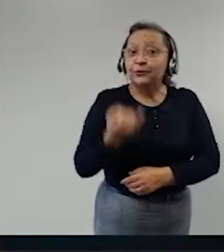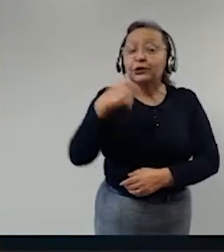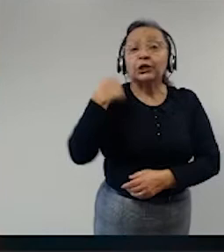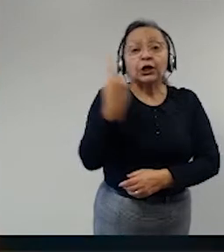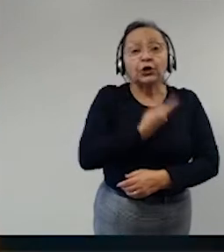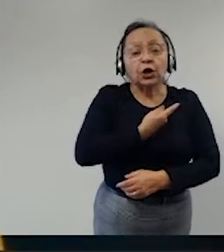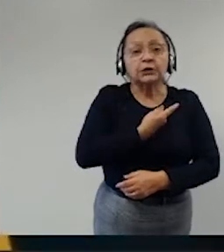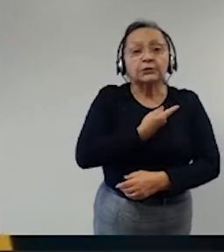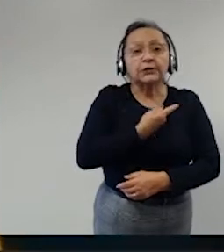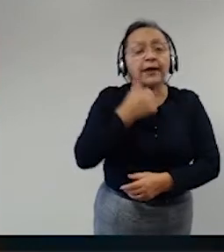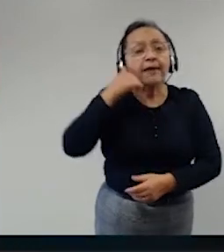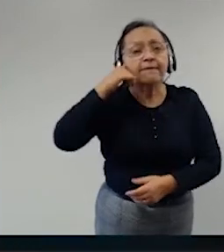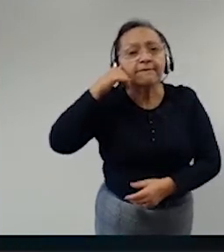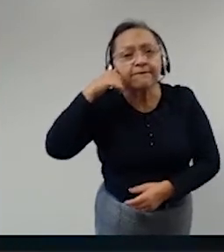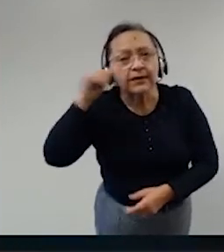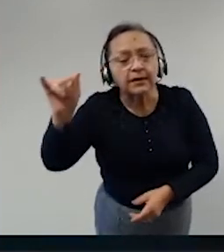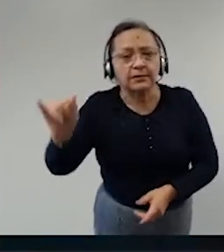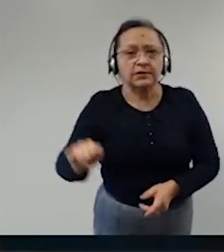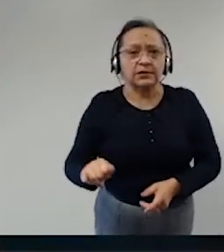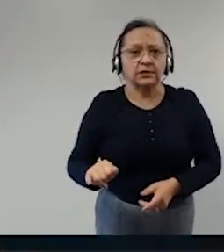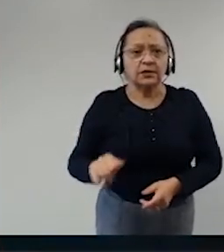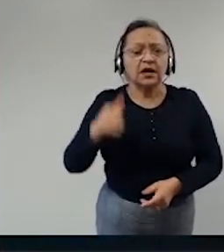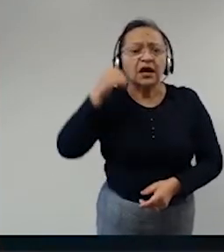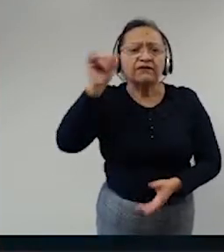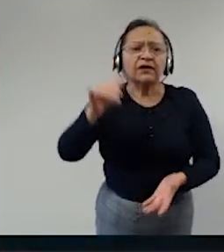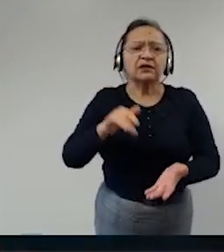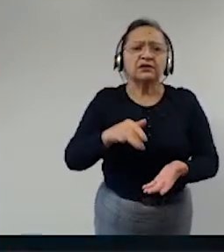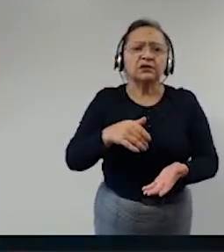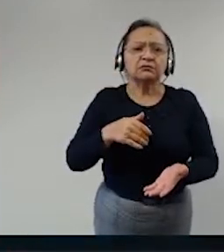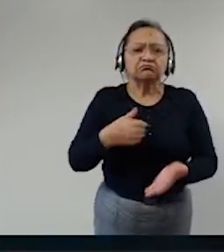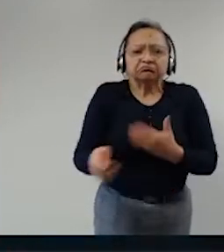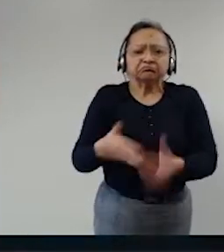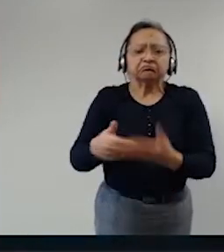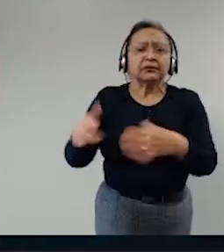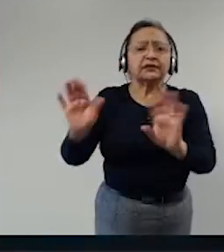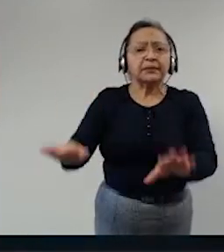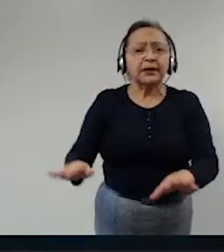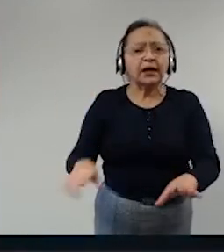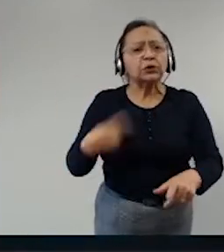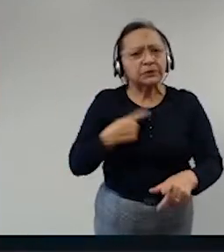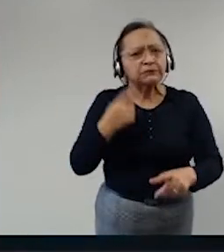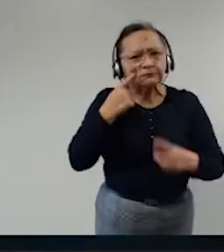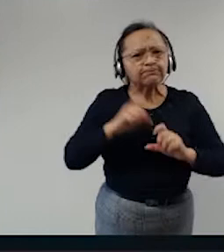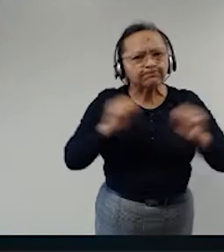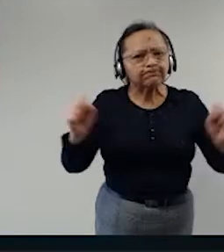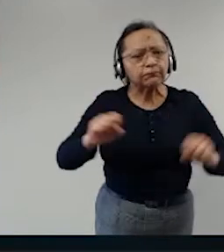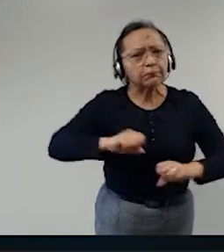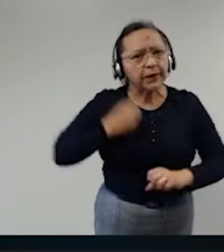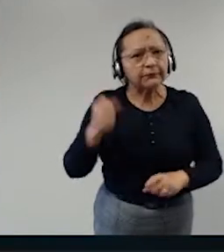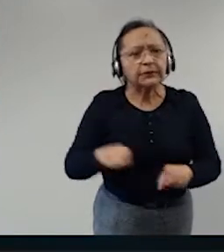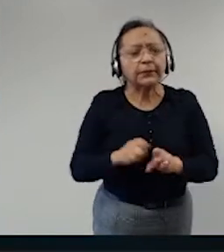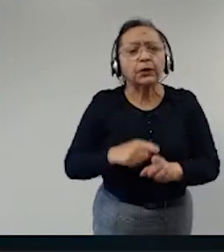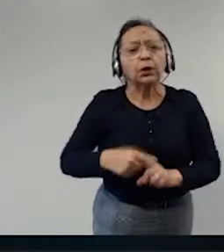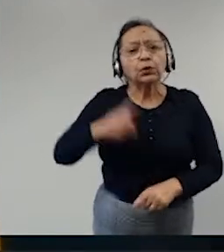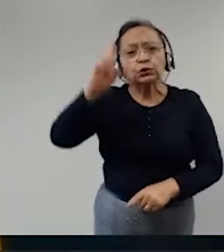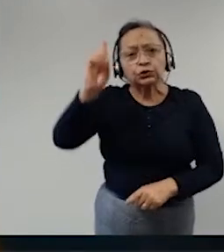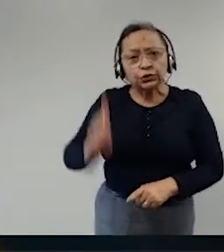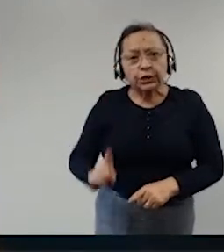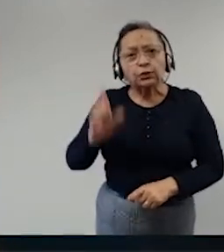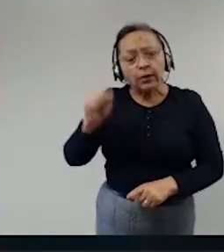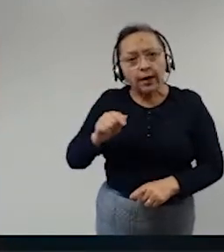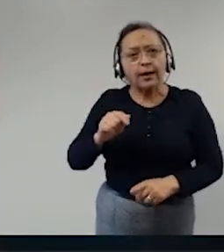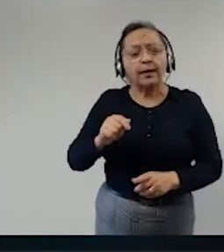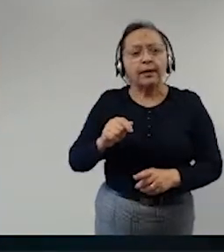se indignar com essas coisas, e é que a gente entenda que o direito é uma ferramenta para fazer esse tipo de